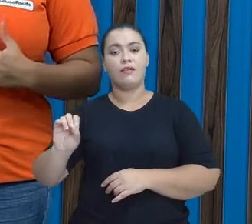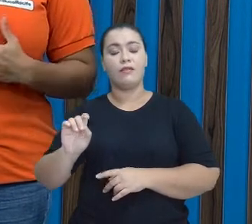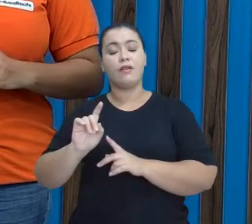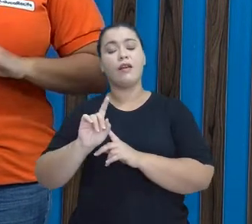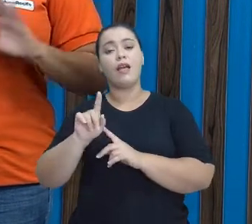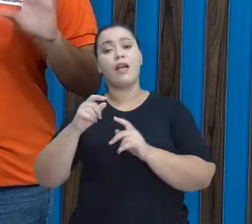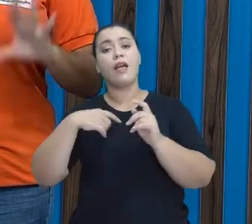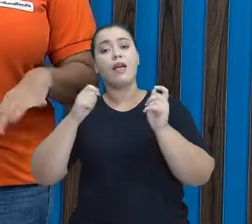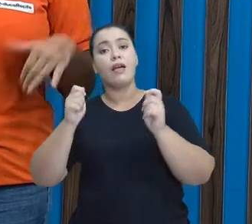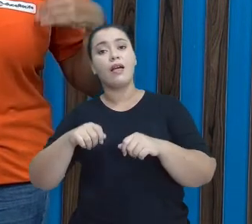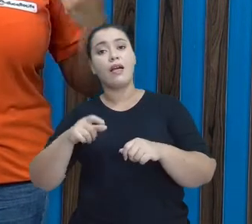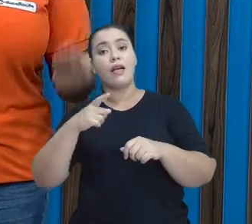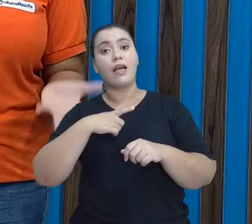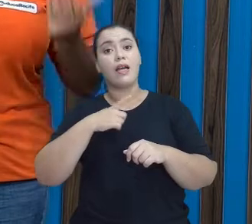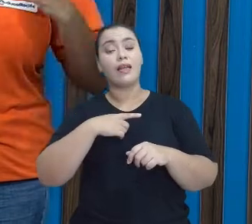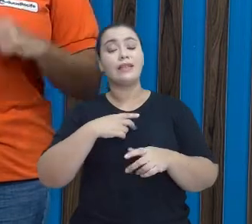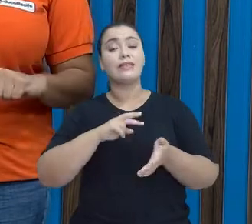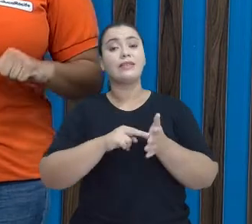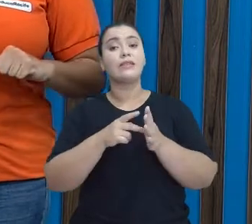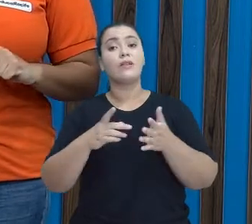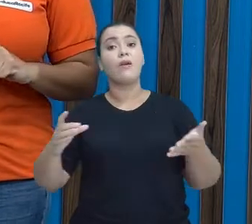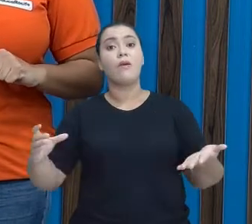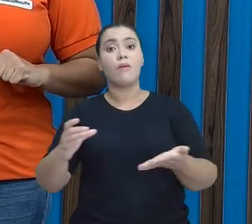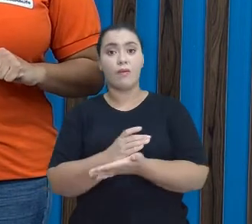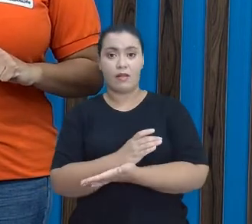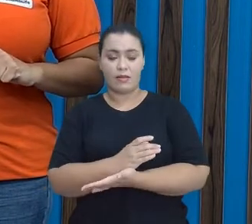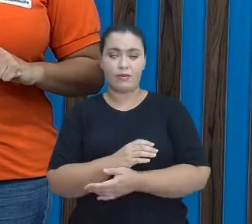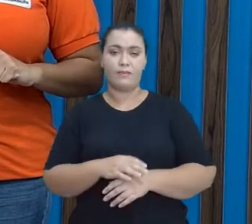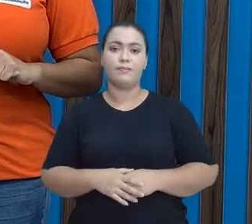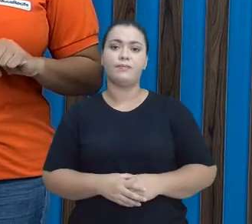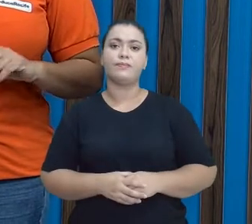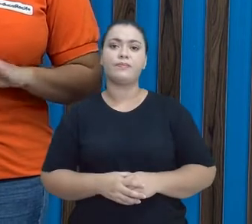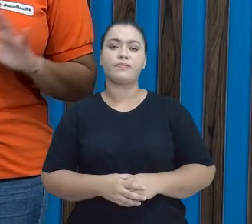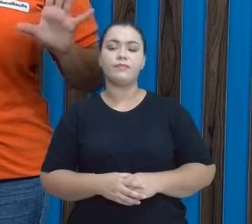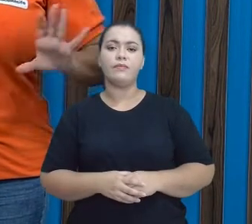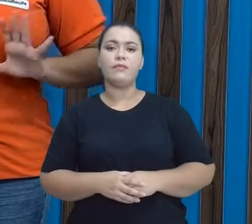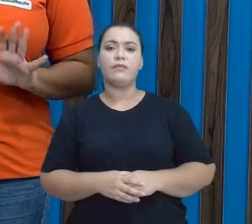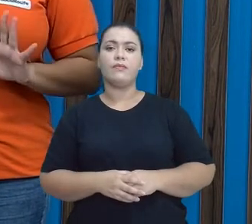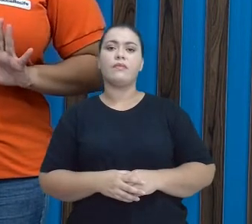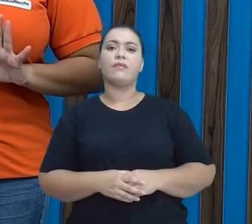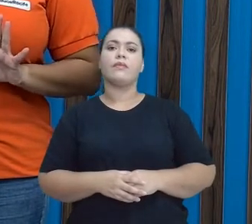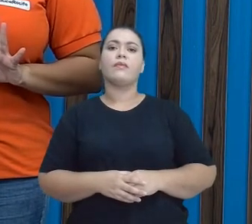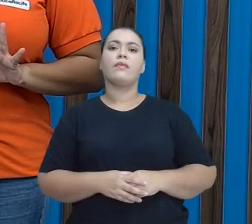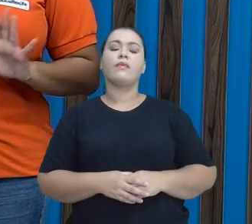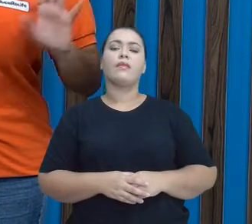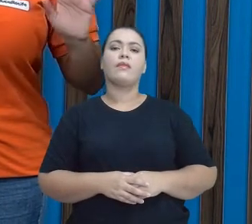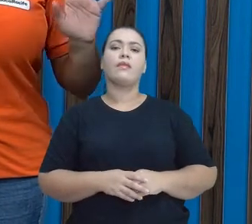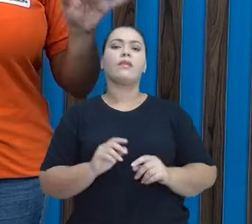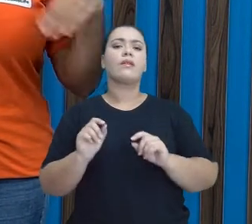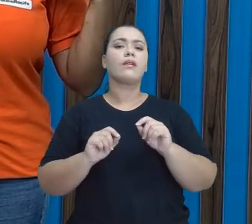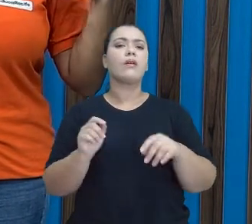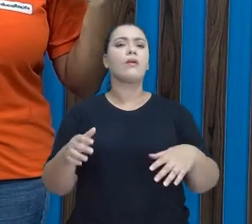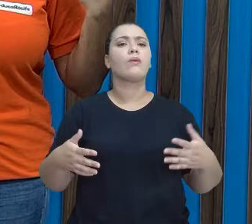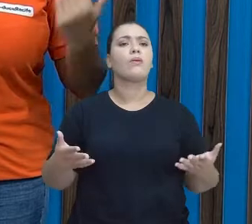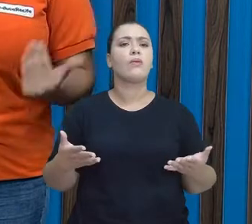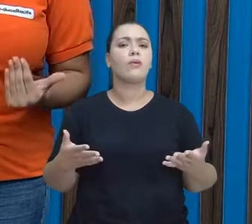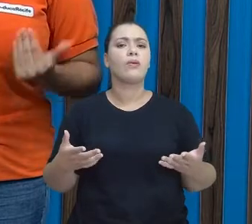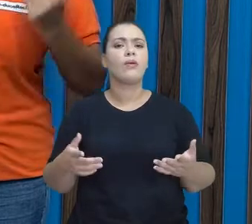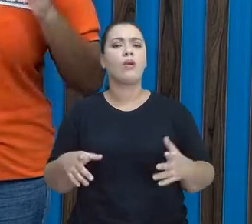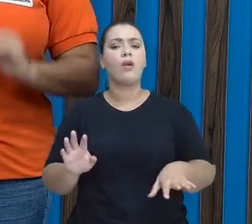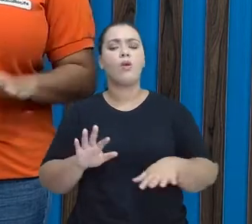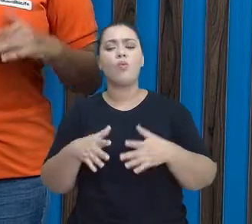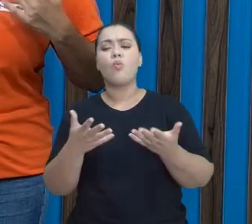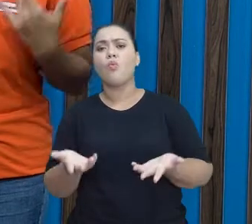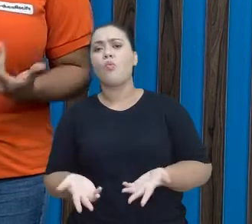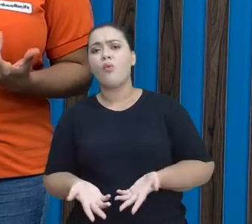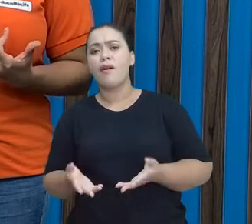do verbo ter um sentido completo ou não. E também vai versar sobre o que são os